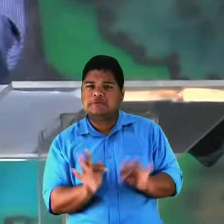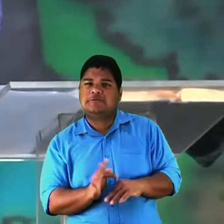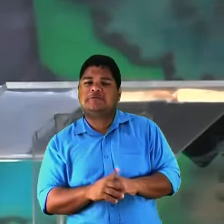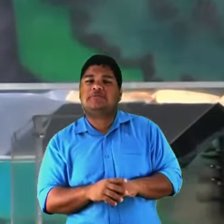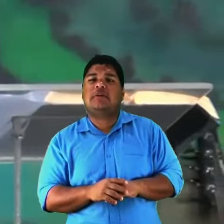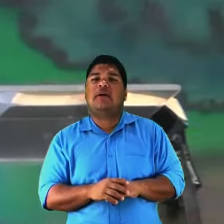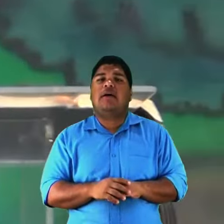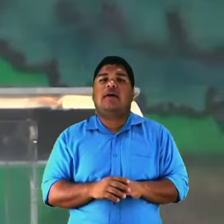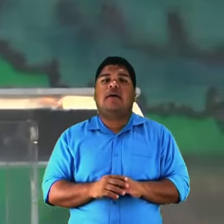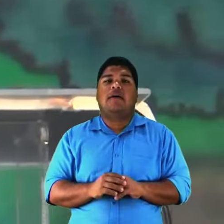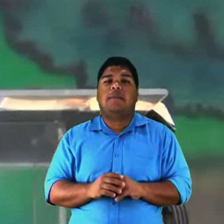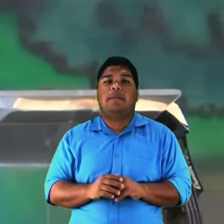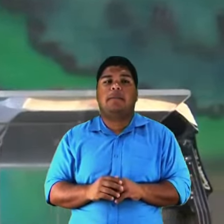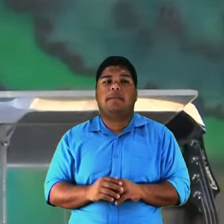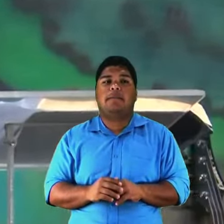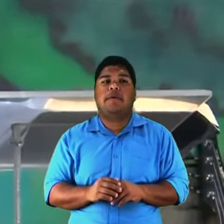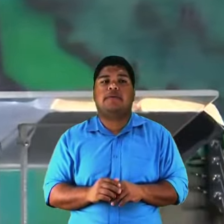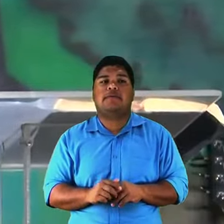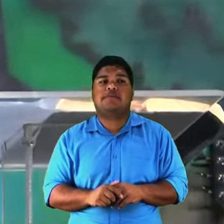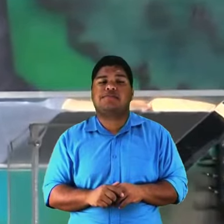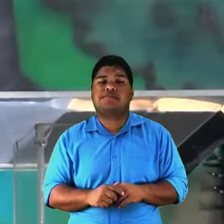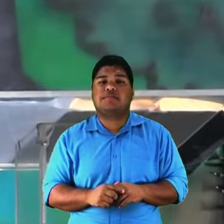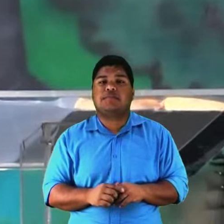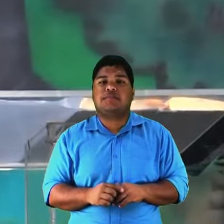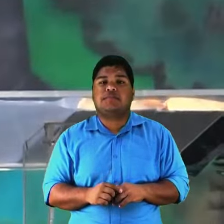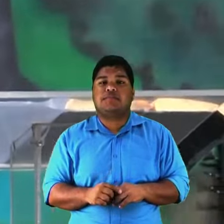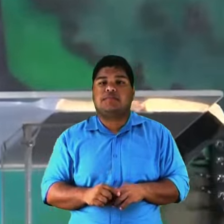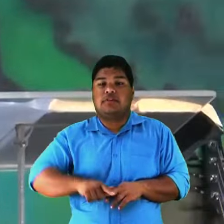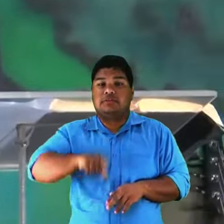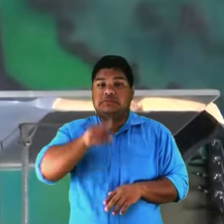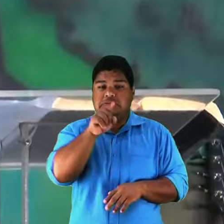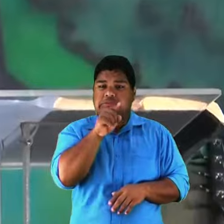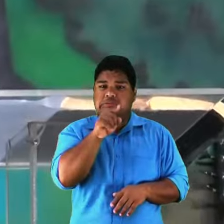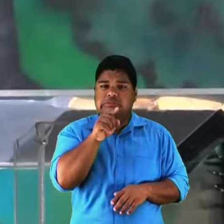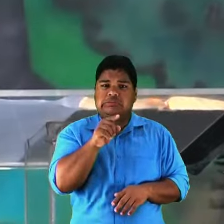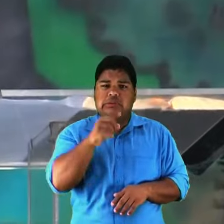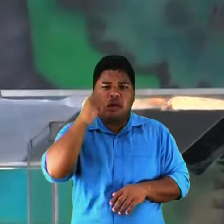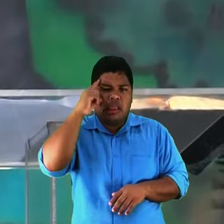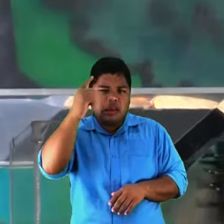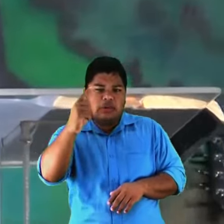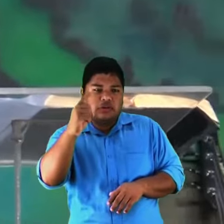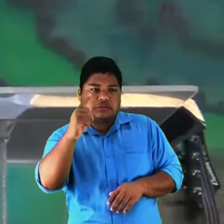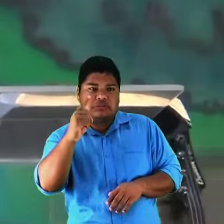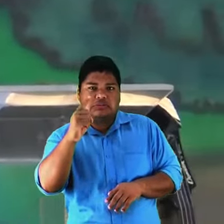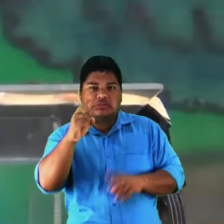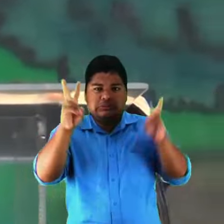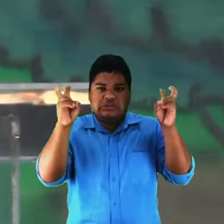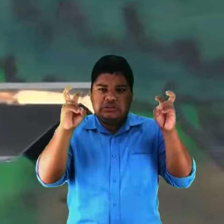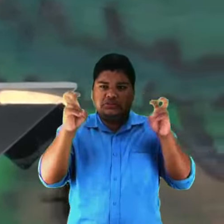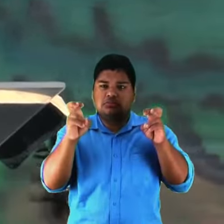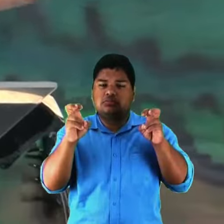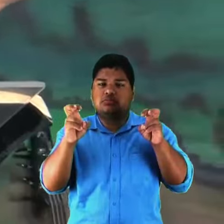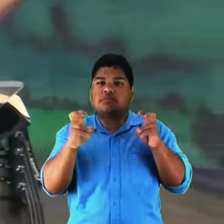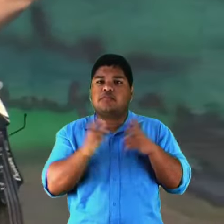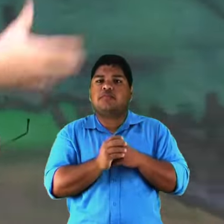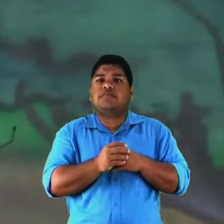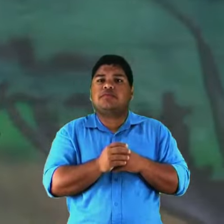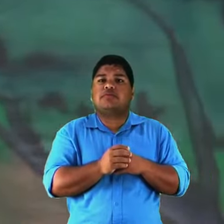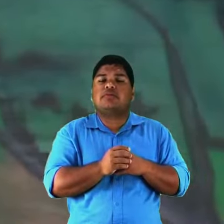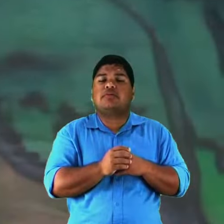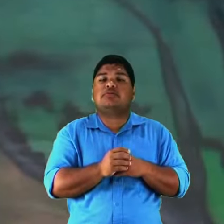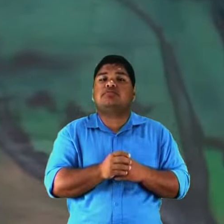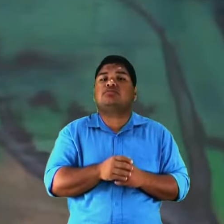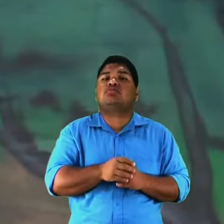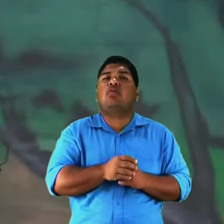que não se detêm nos caminhos dos pecadores. Lembra desse trecho? O mais correto seria